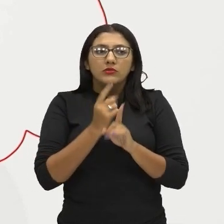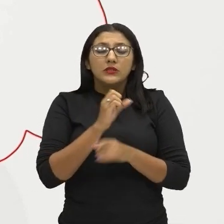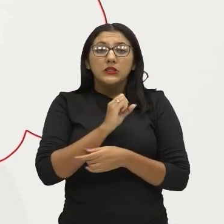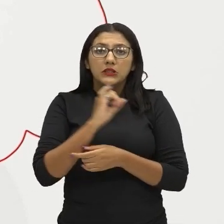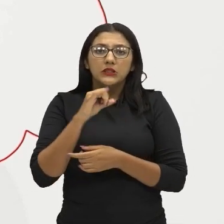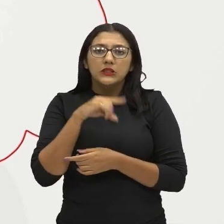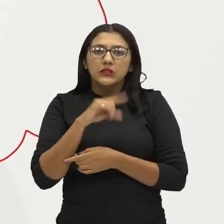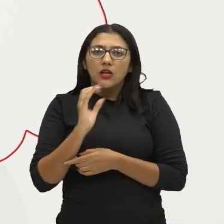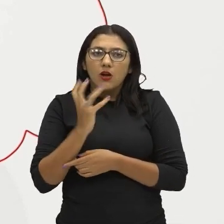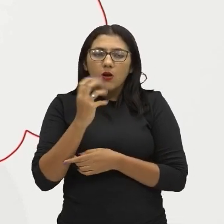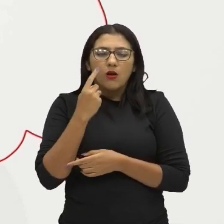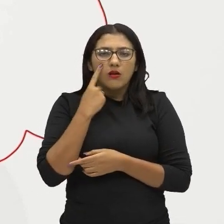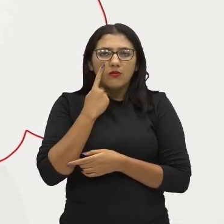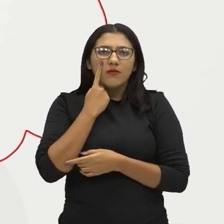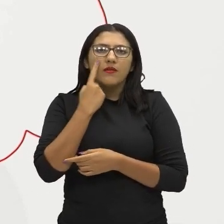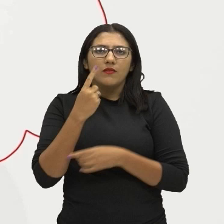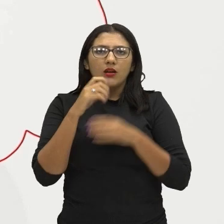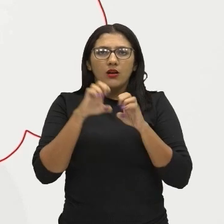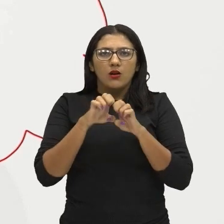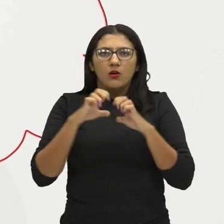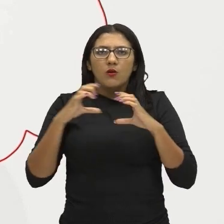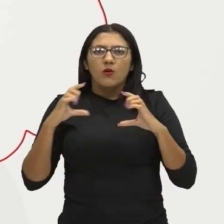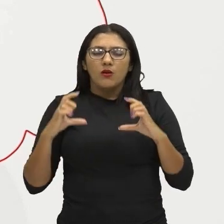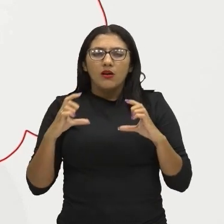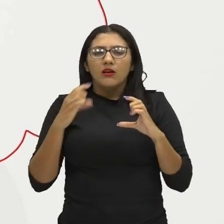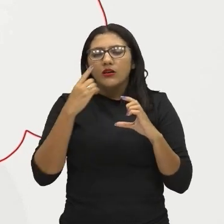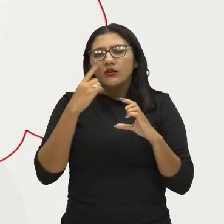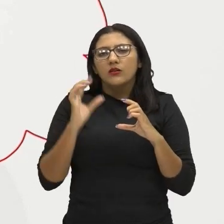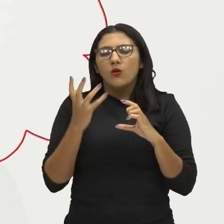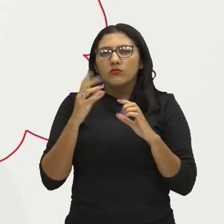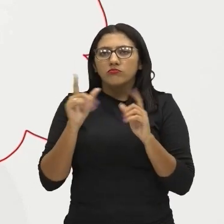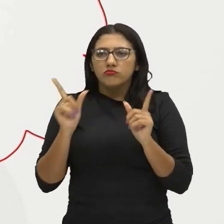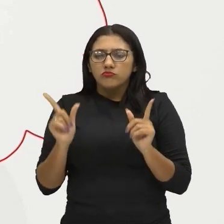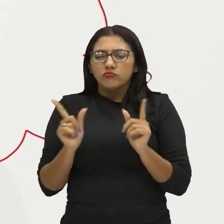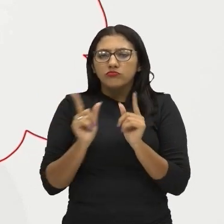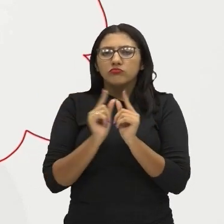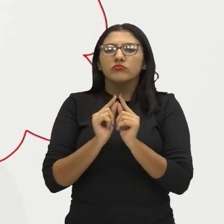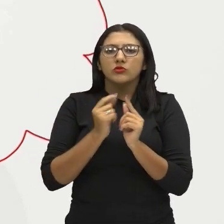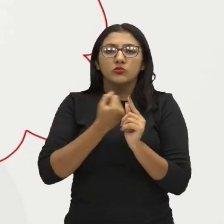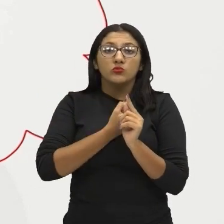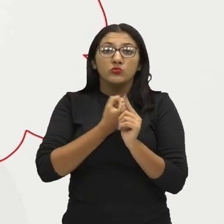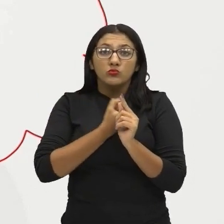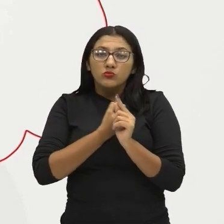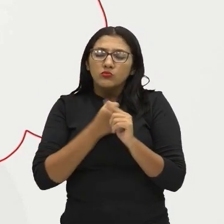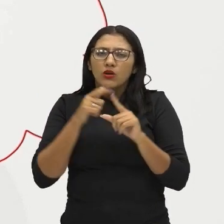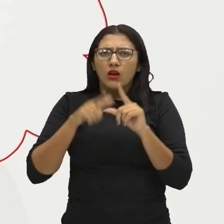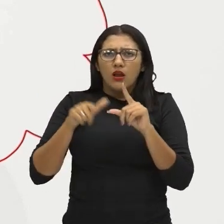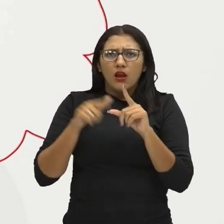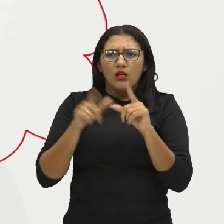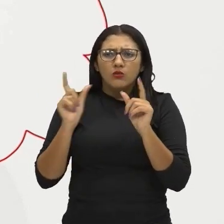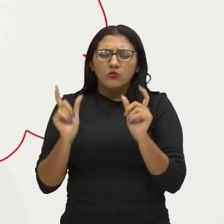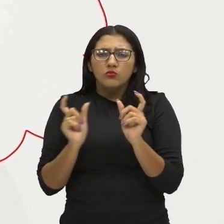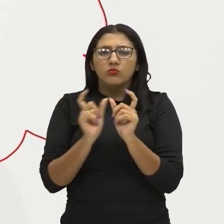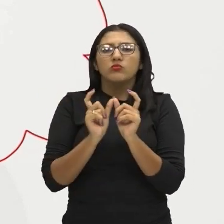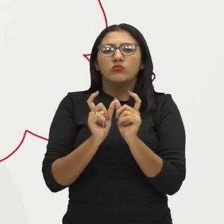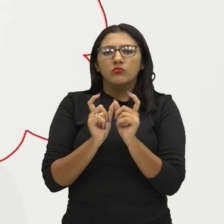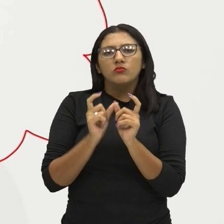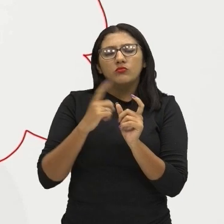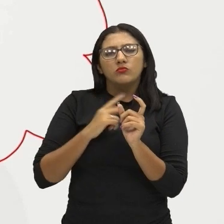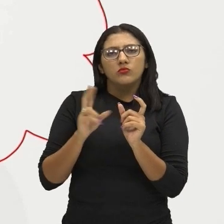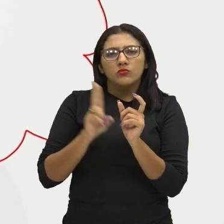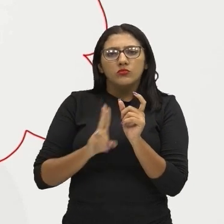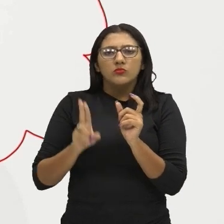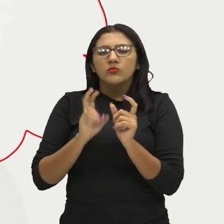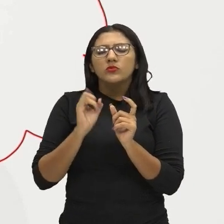foi atrelado, ou seja, ocorreu a junção dos números com as letras, ficou-se estabelecido que